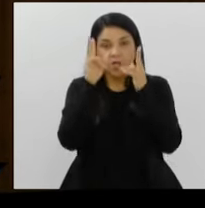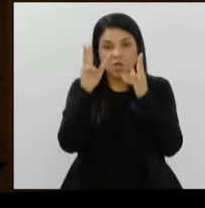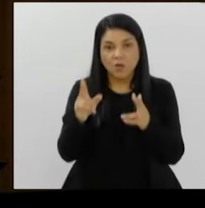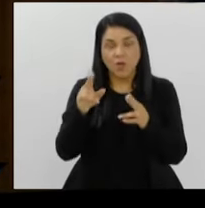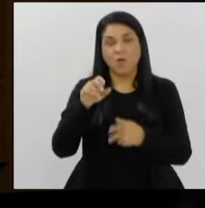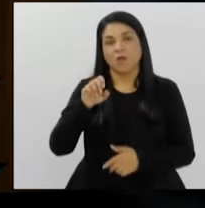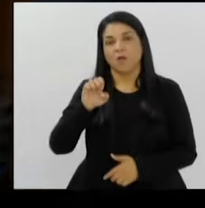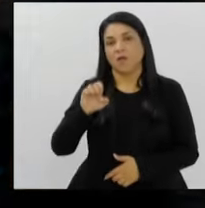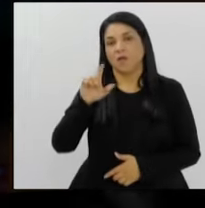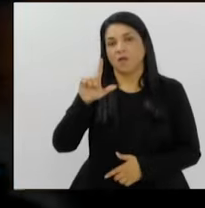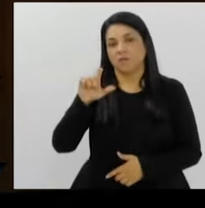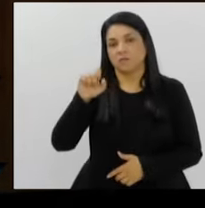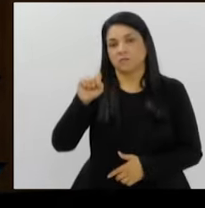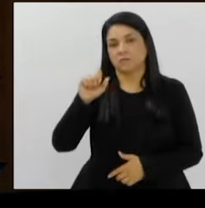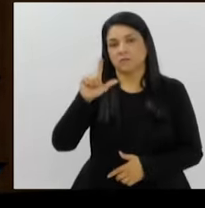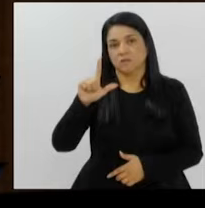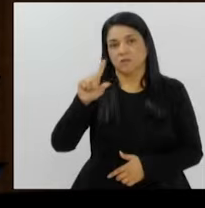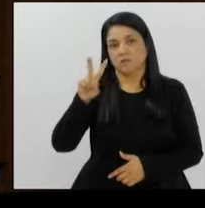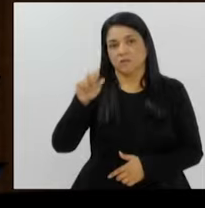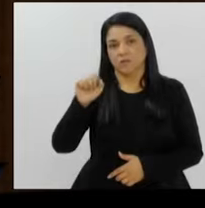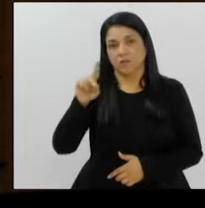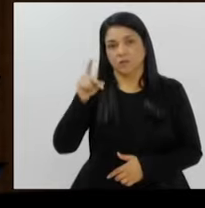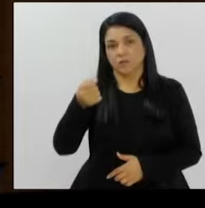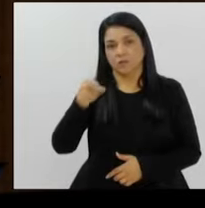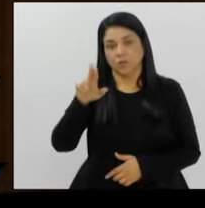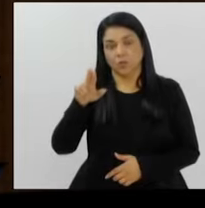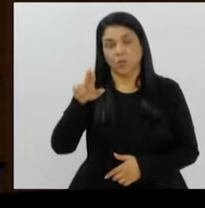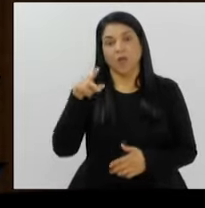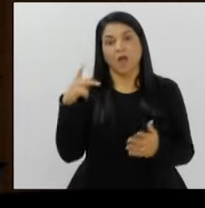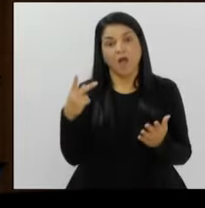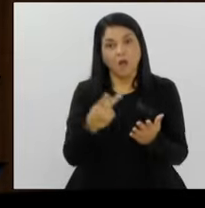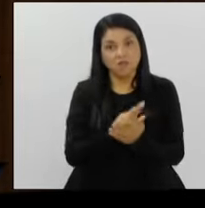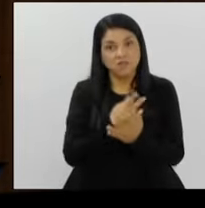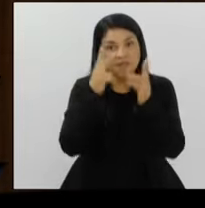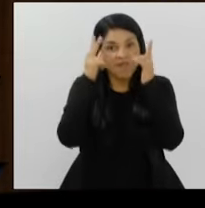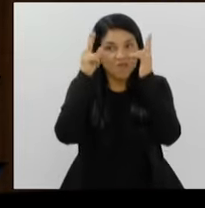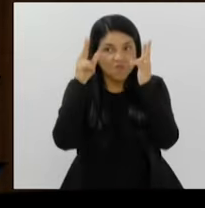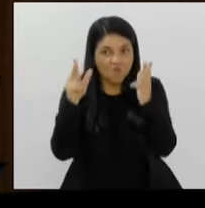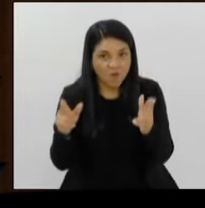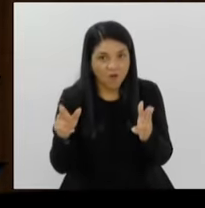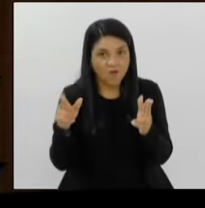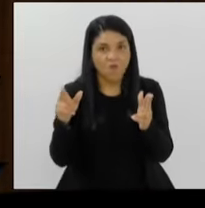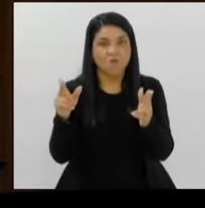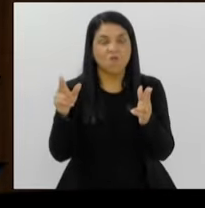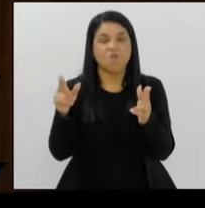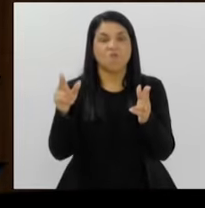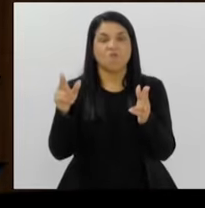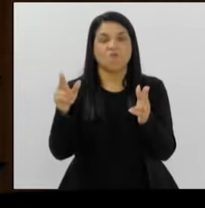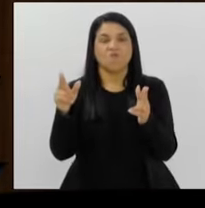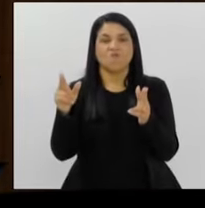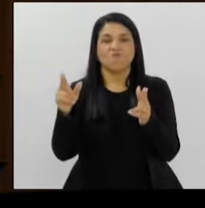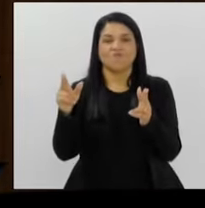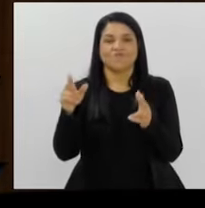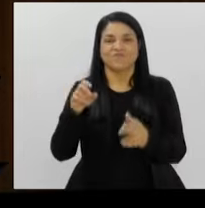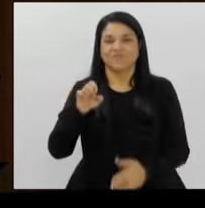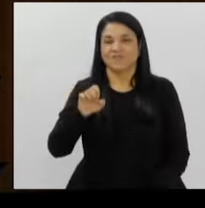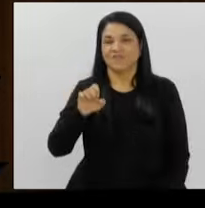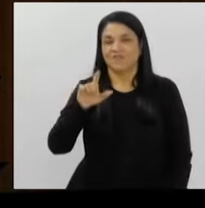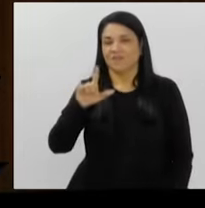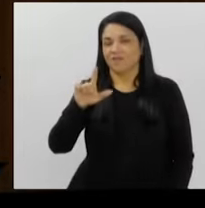Salvador, presidente. O que tem que acontecer no Brasil, deputado Pedro Ricardo, deputado Tia Ju, é o que aconteceu em El